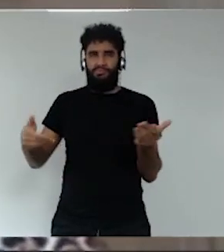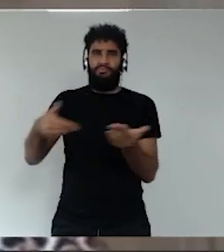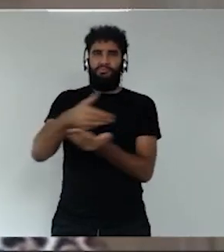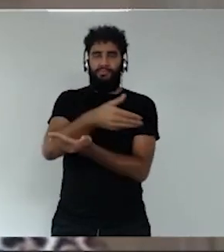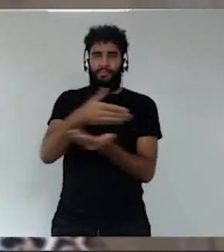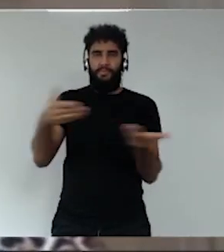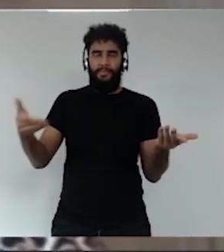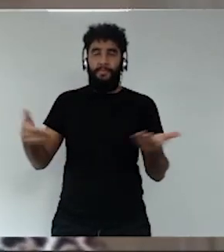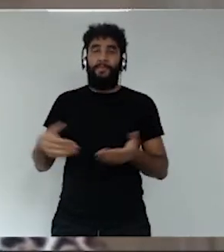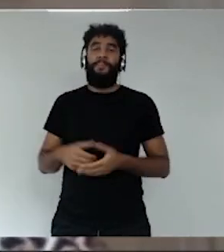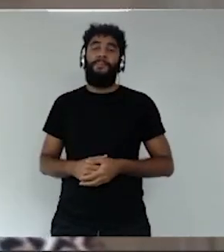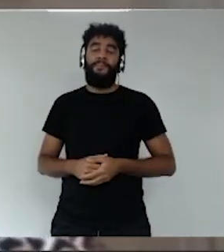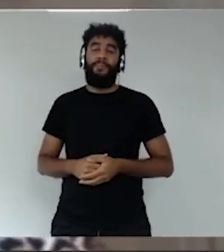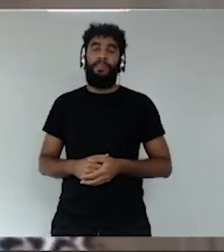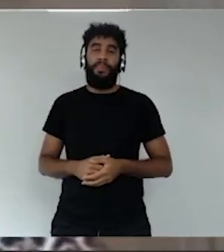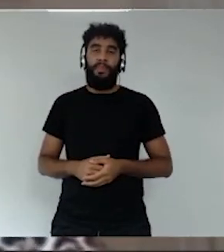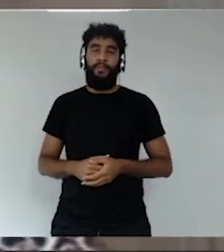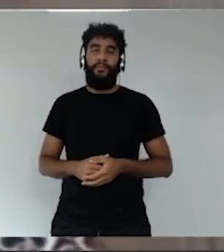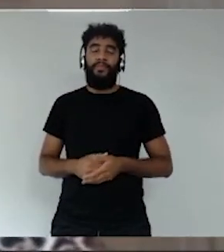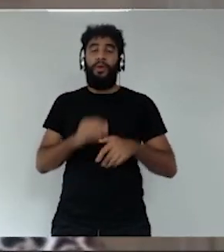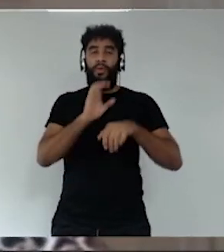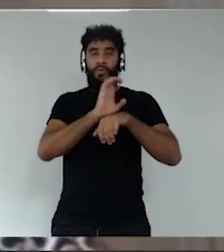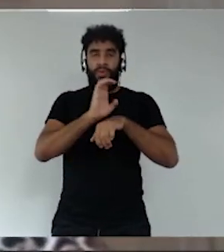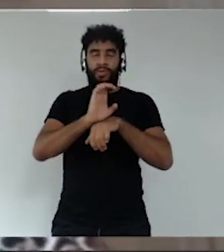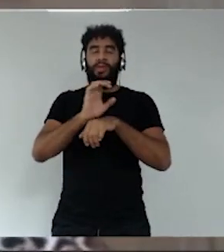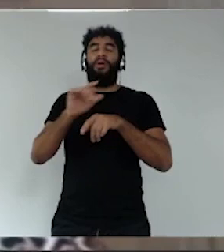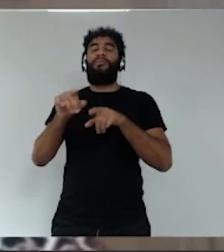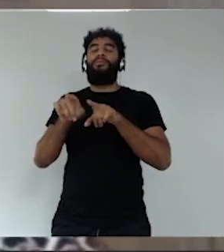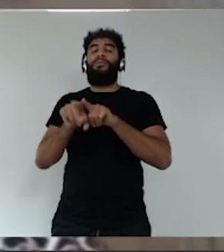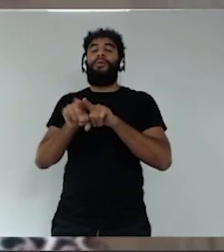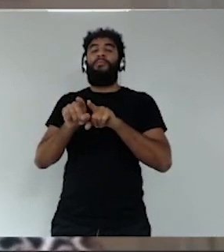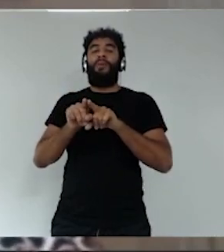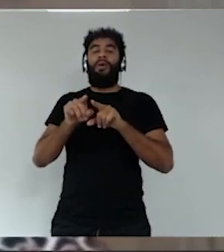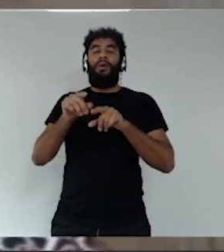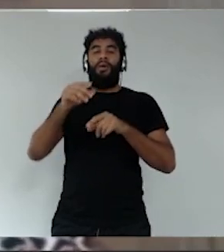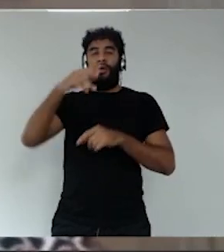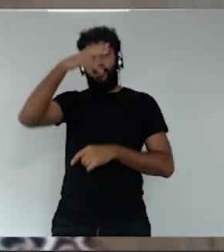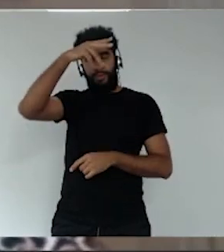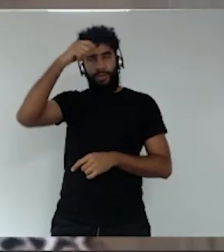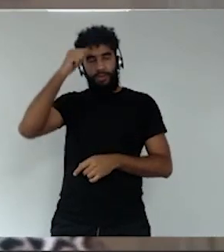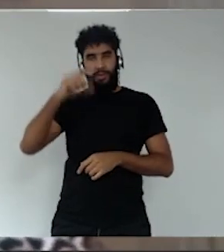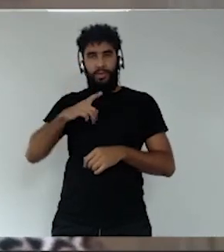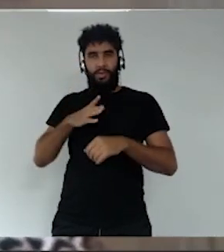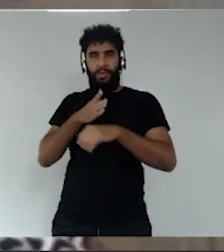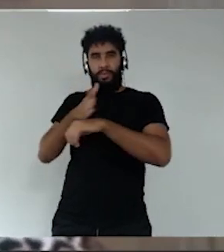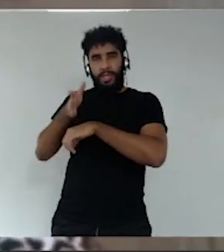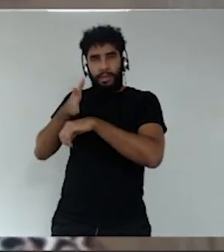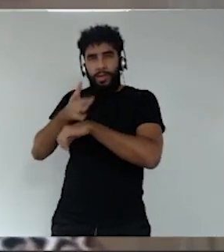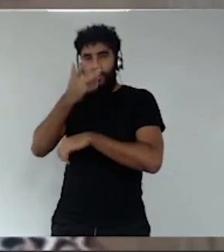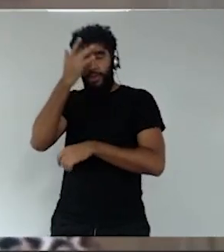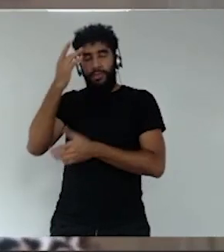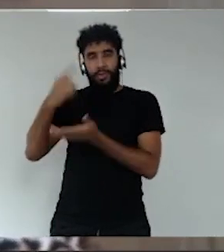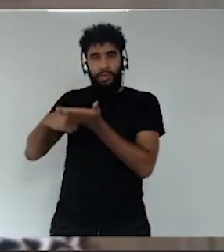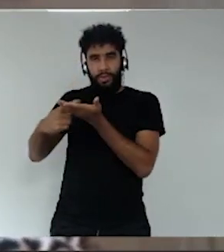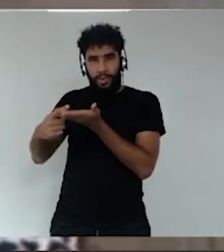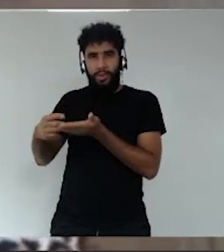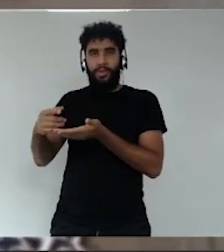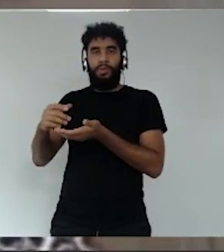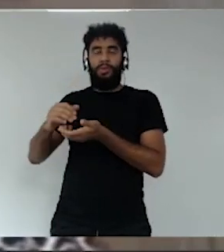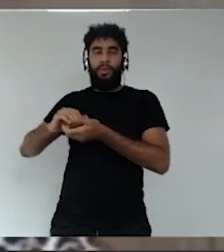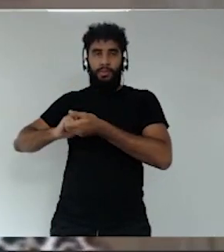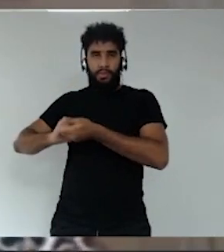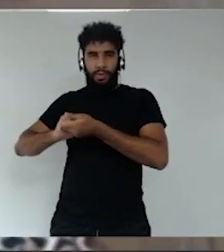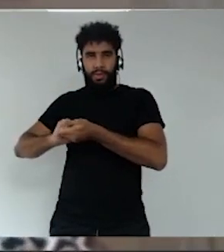ao Estado, dentro dos seus serviços, contar com a participação dos advogados, das partes, dos conciliadores e mediadores, mas